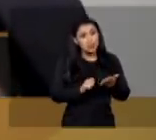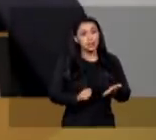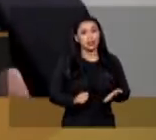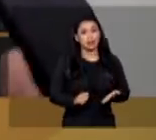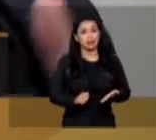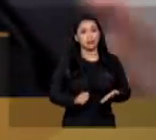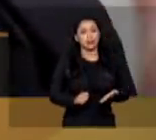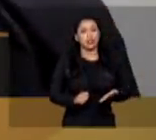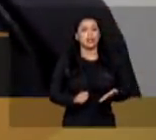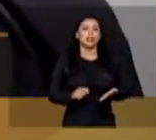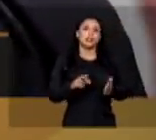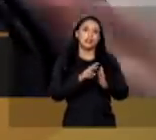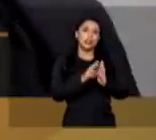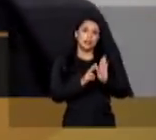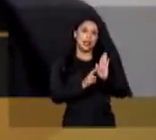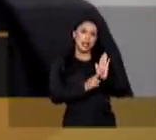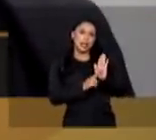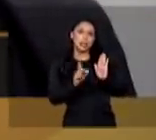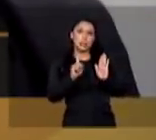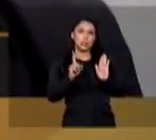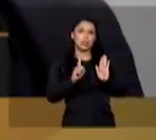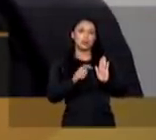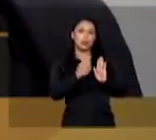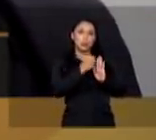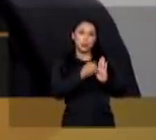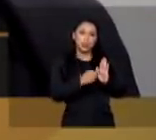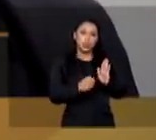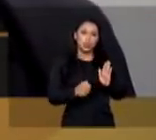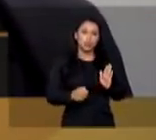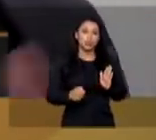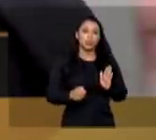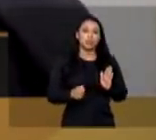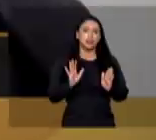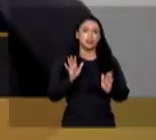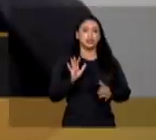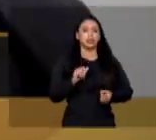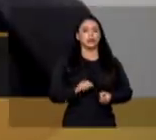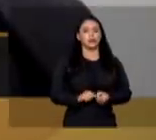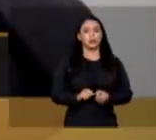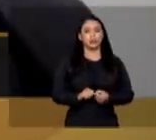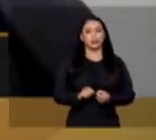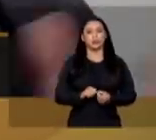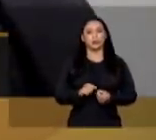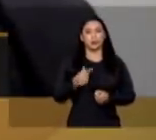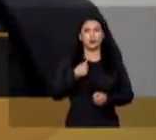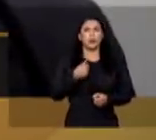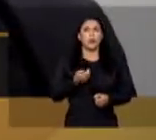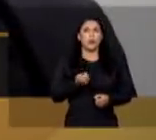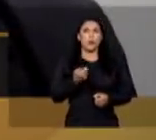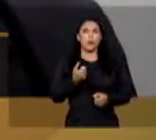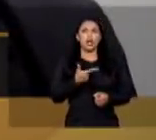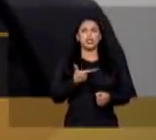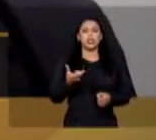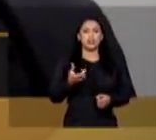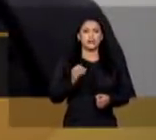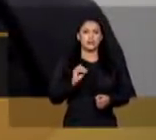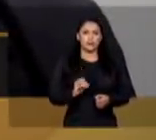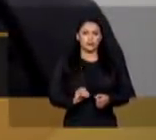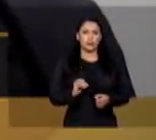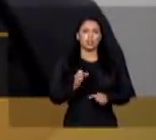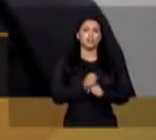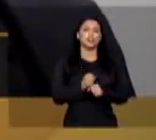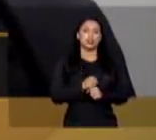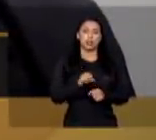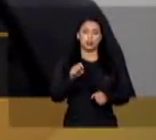E entre as regras não escritas que nós praticamos aqui, e eu estou no tribunal há quase 20 anos,